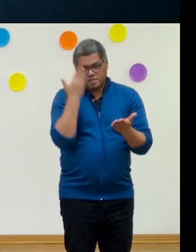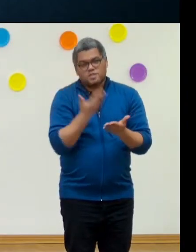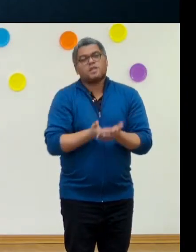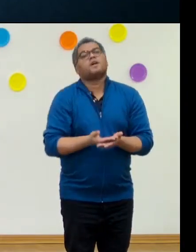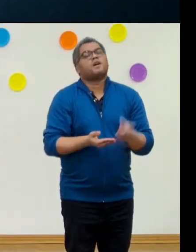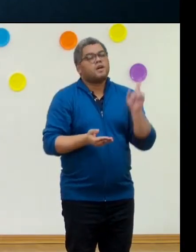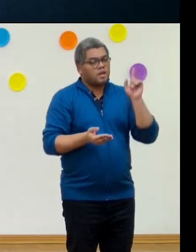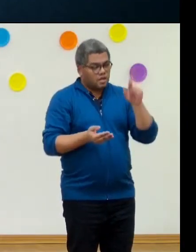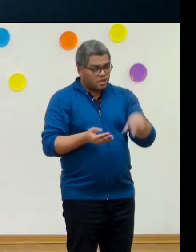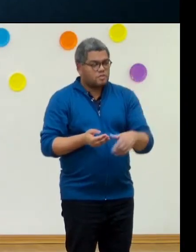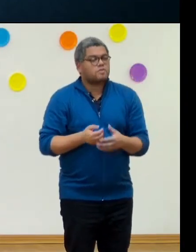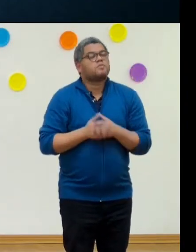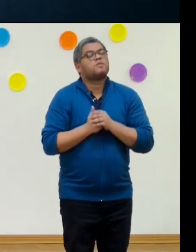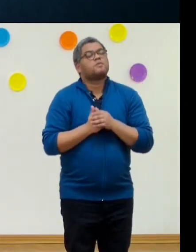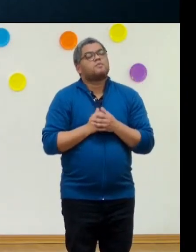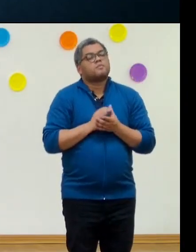mesmo.